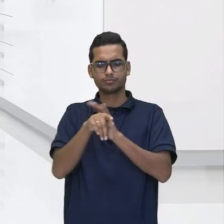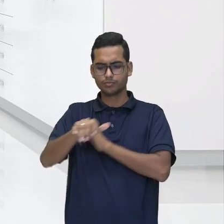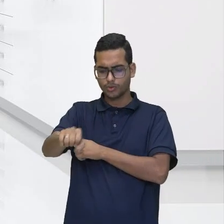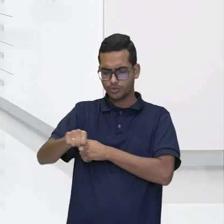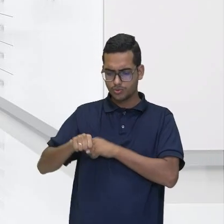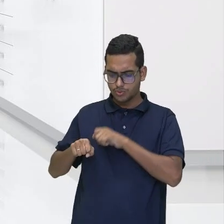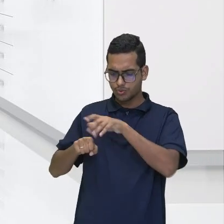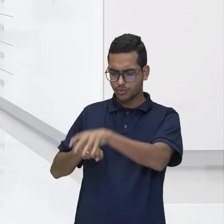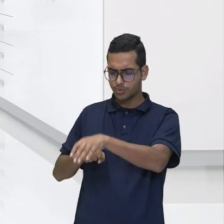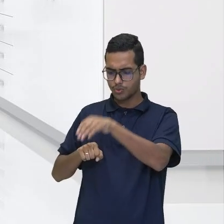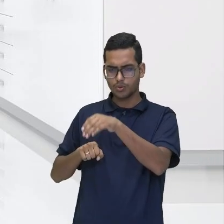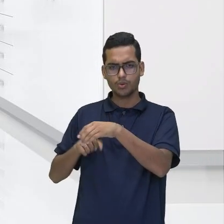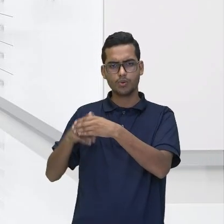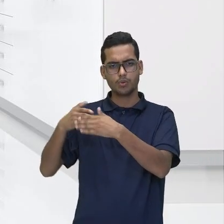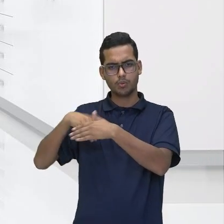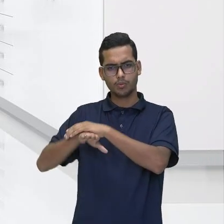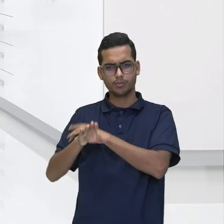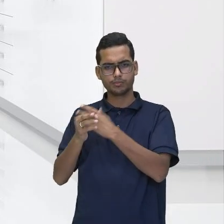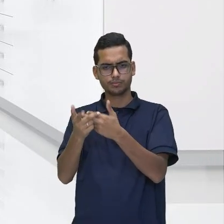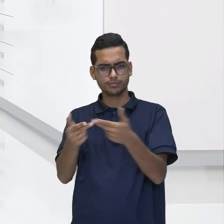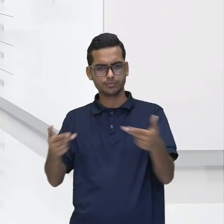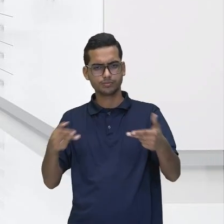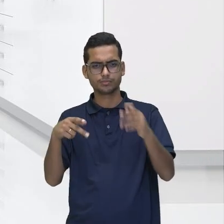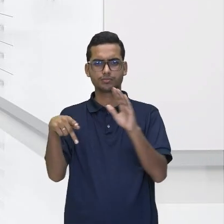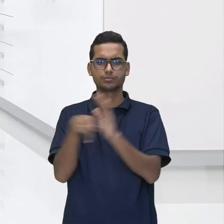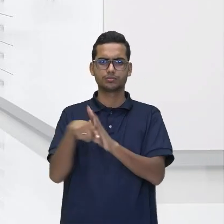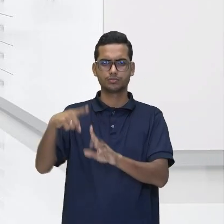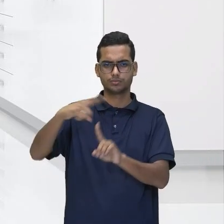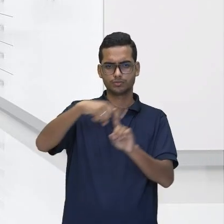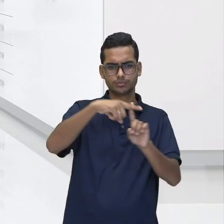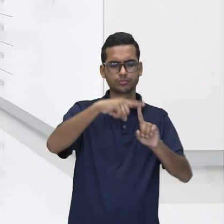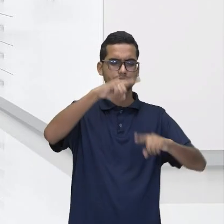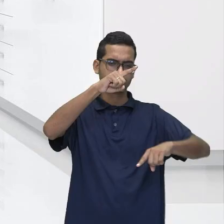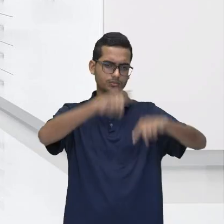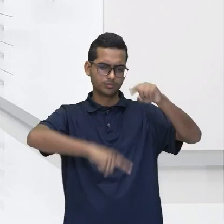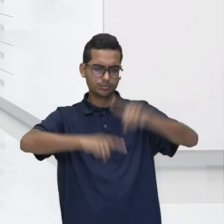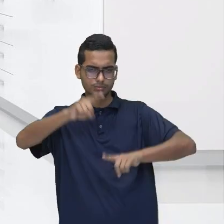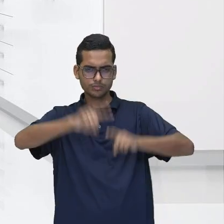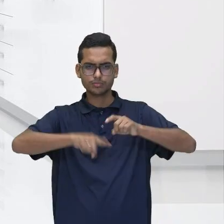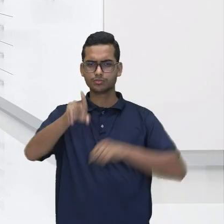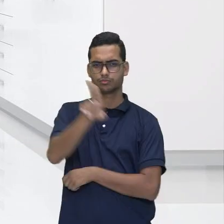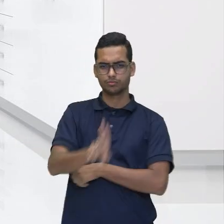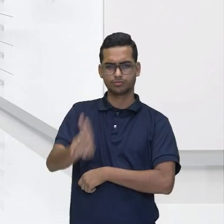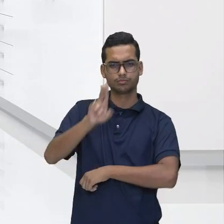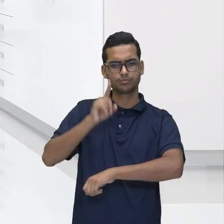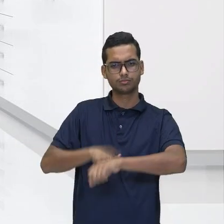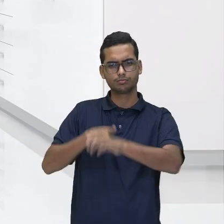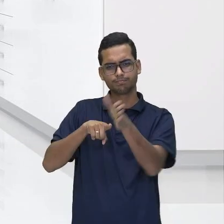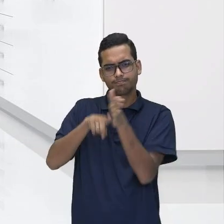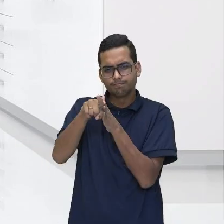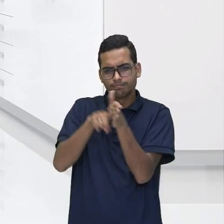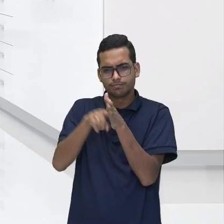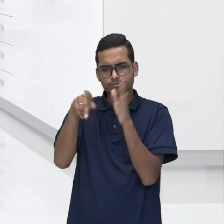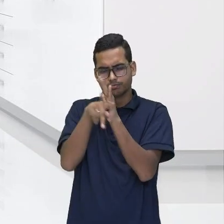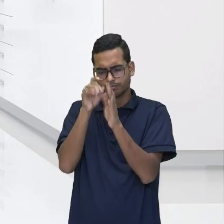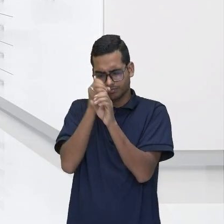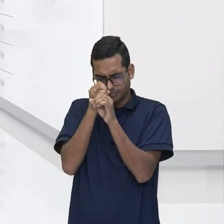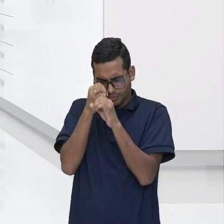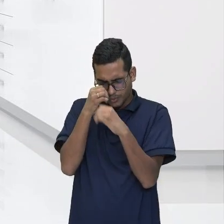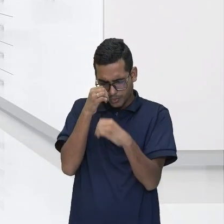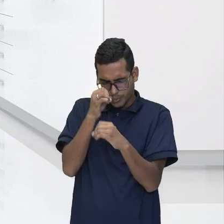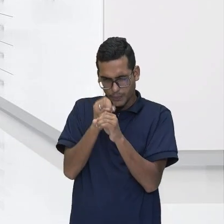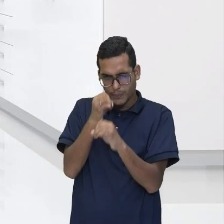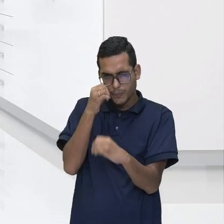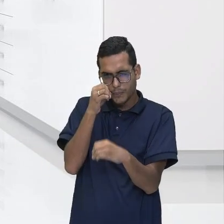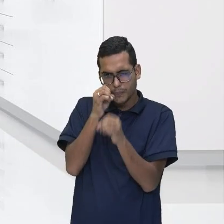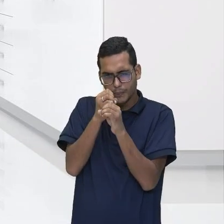que são guardados ali vários objetos que são característicos desse ambiente de trabalho, onde